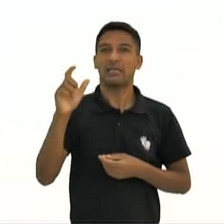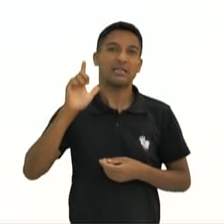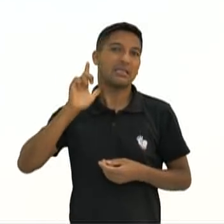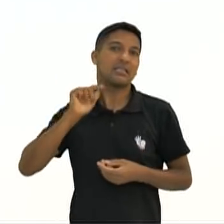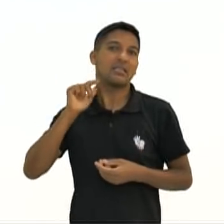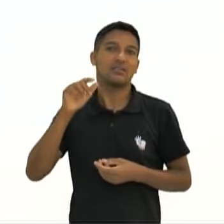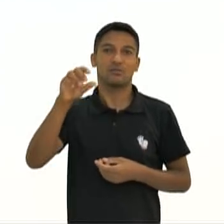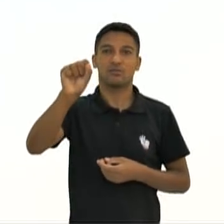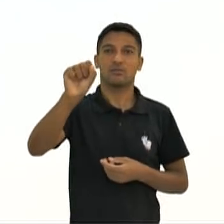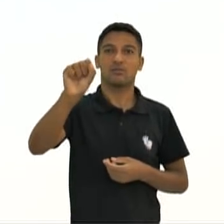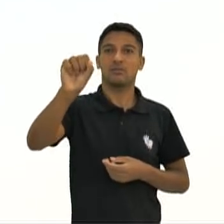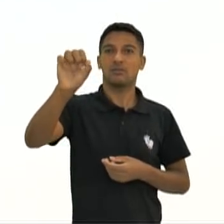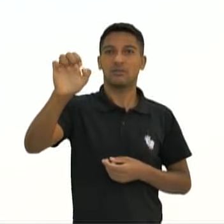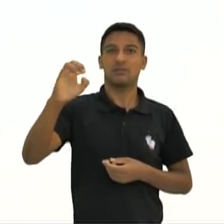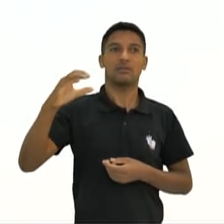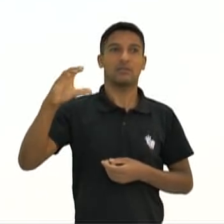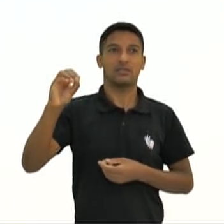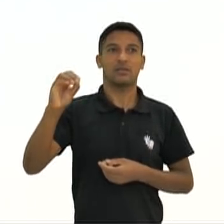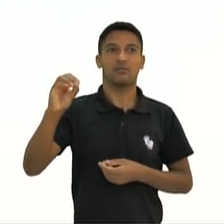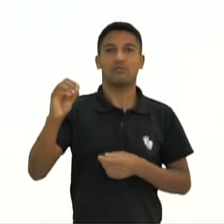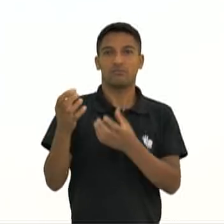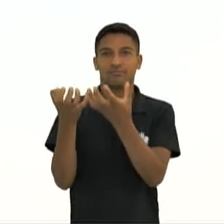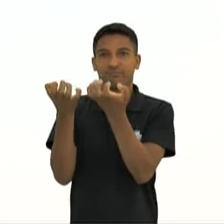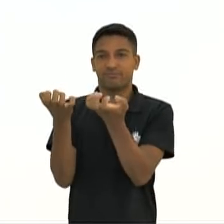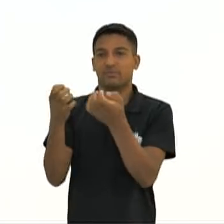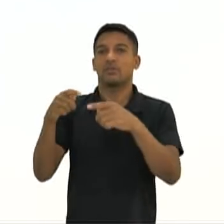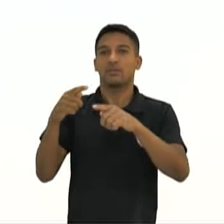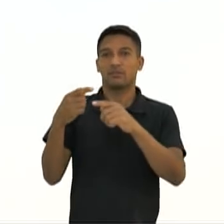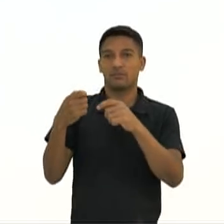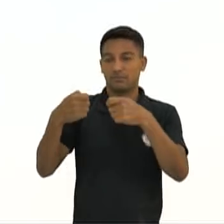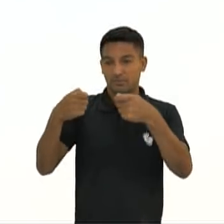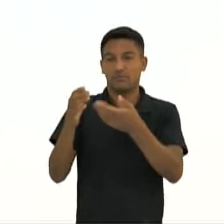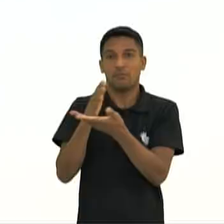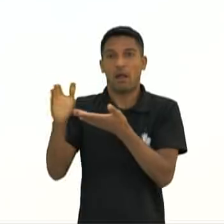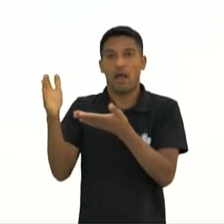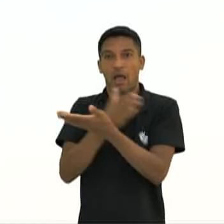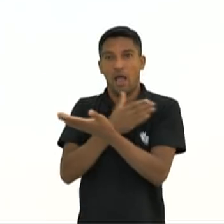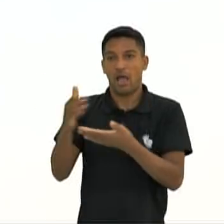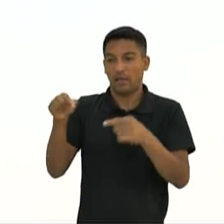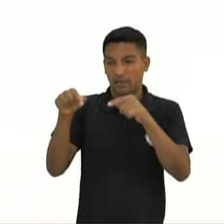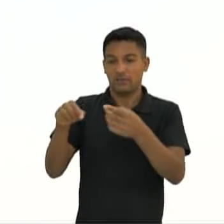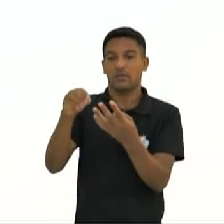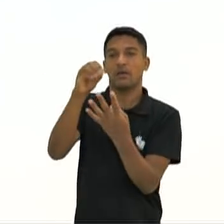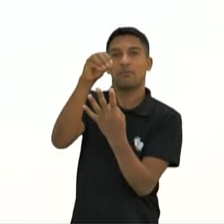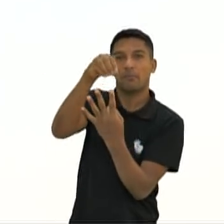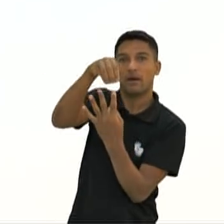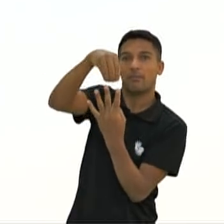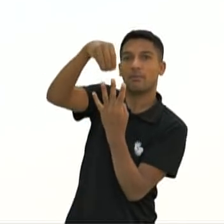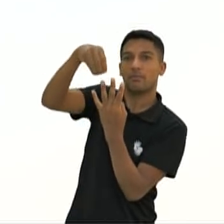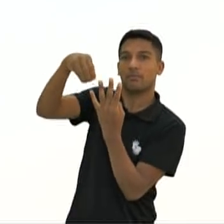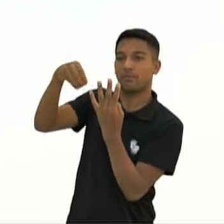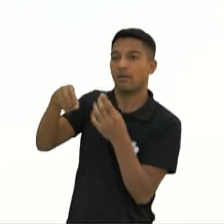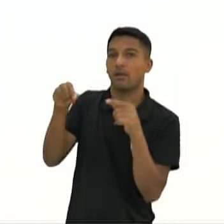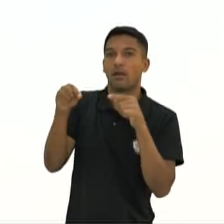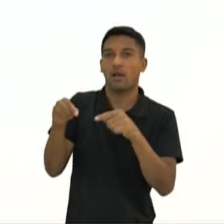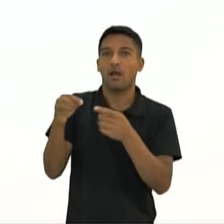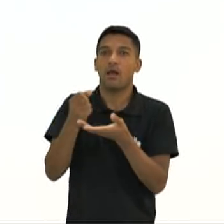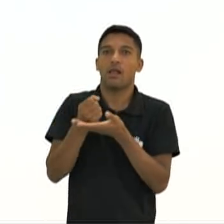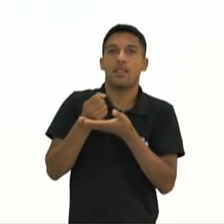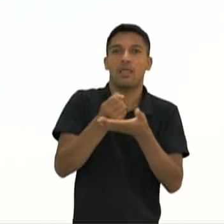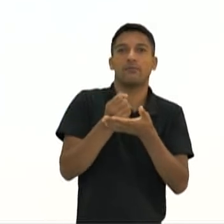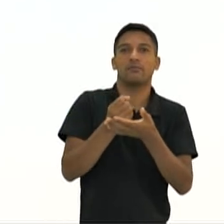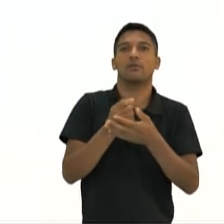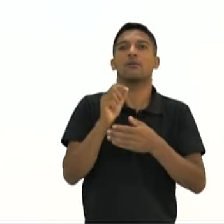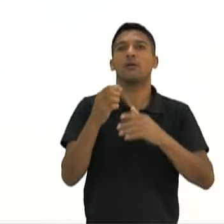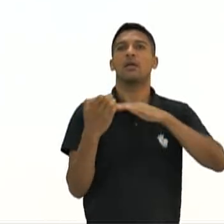para as pessoas ligadas a esse setor, que podem fazer a reutilização e, então, a reciclagem desse material. E aí nós